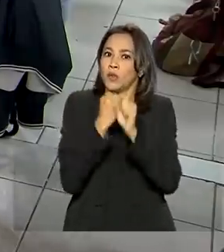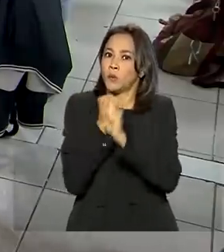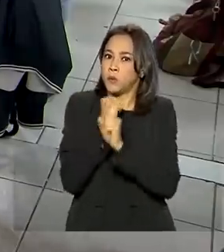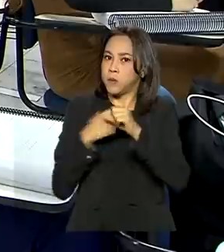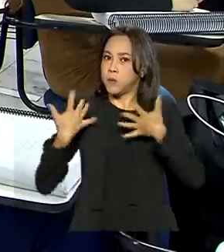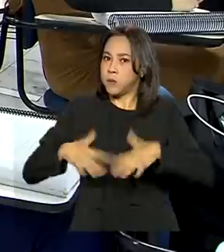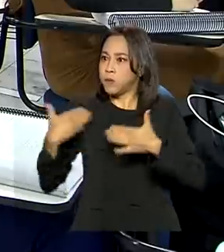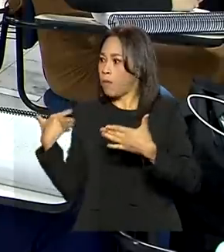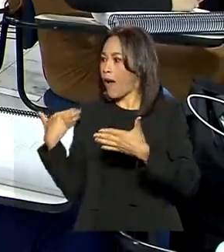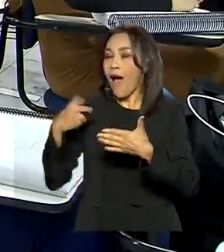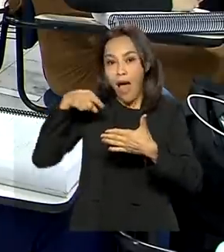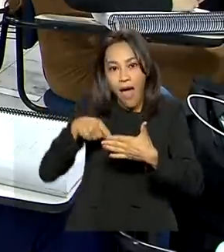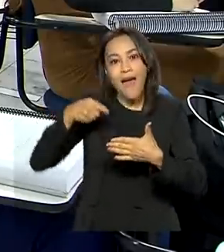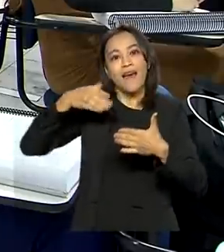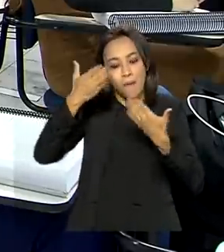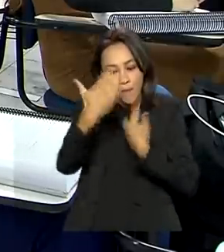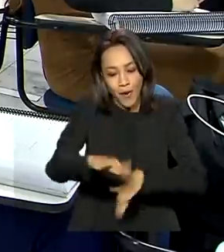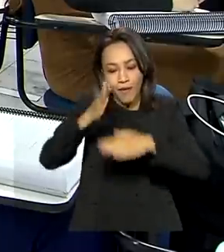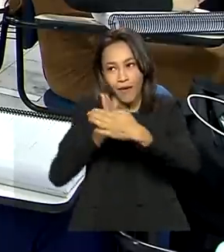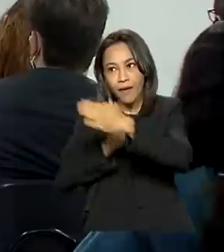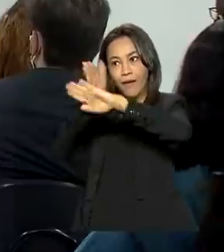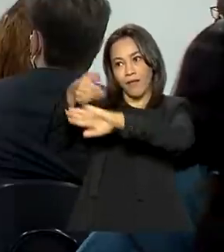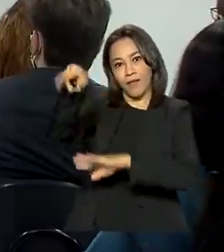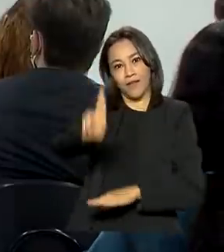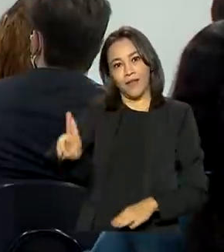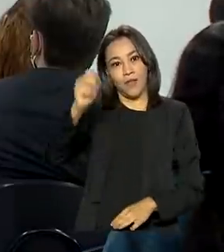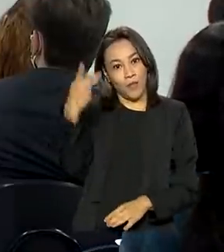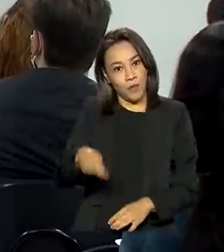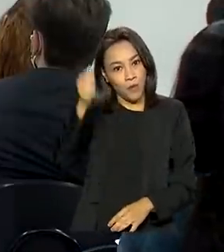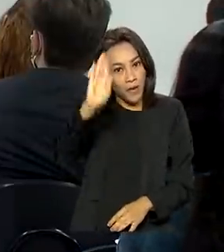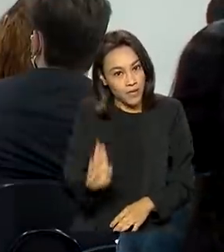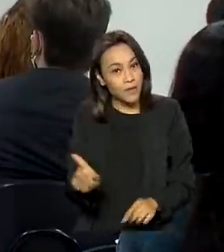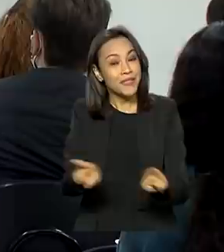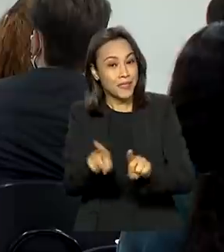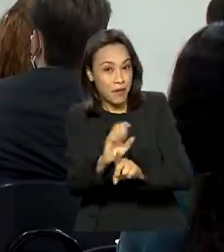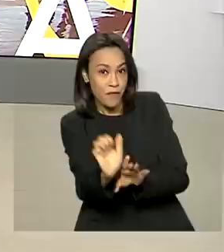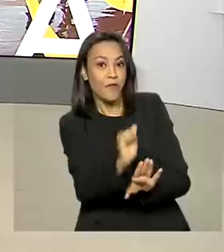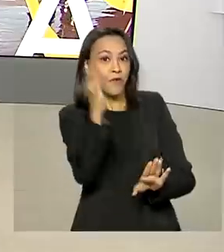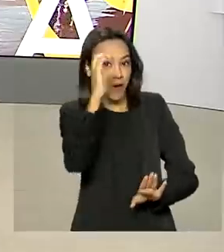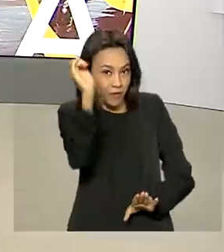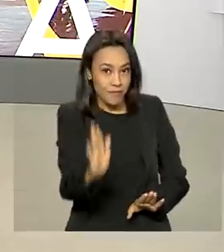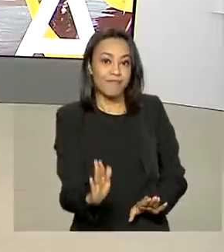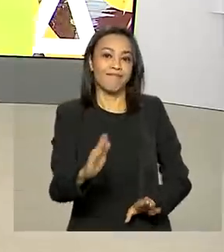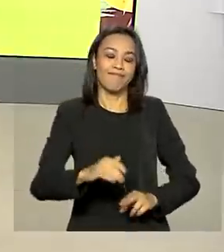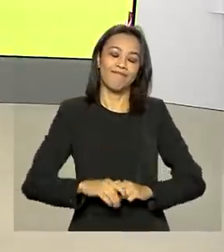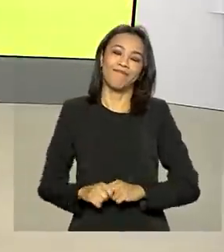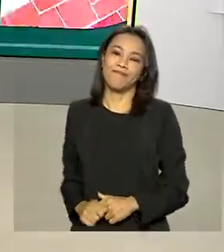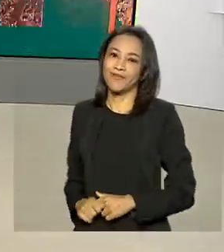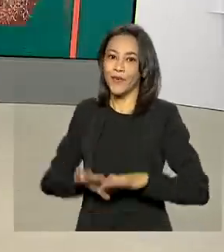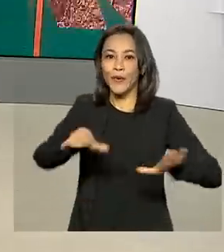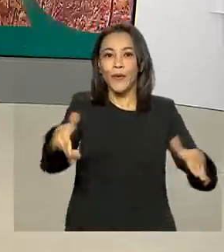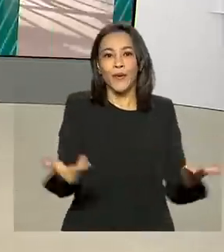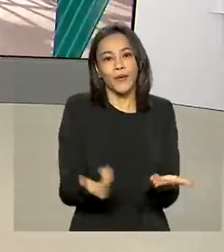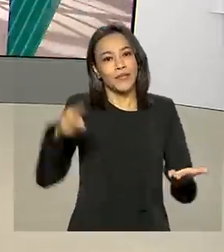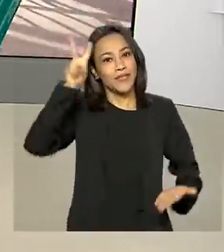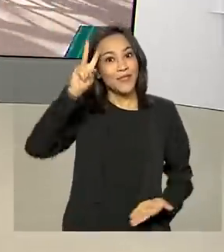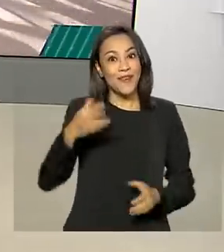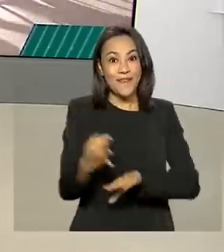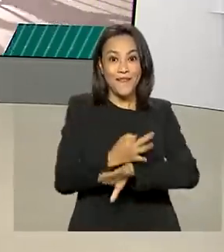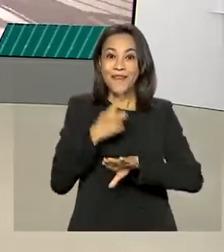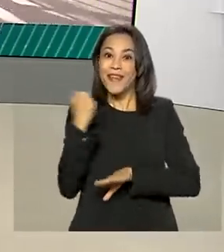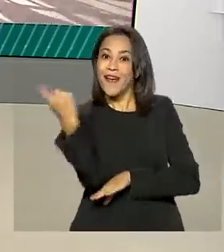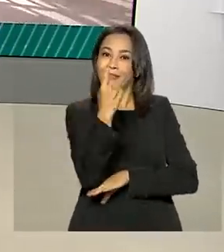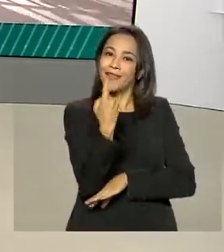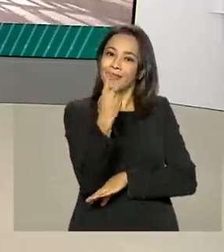exame passou a ser a porta de entrada para o ensino superior no Brasil e também no exterior segunda-feira é feriado